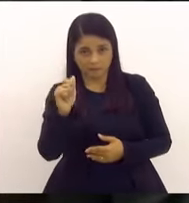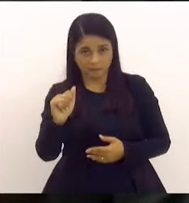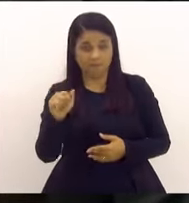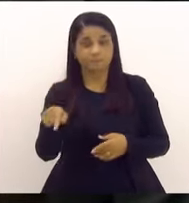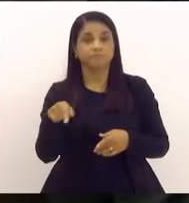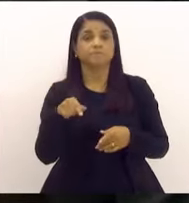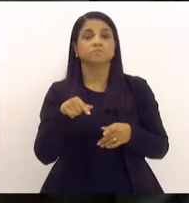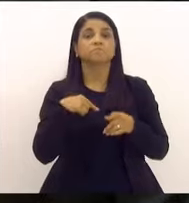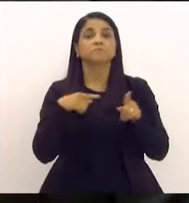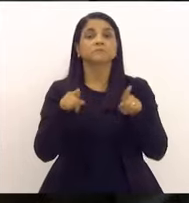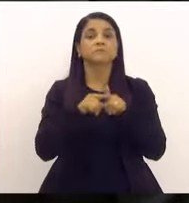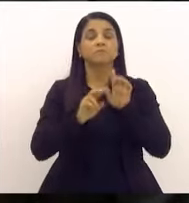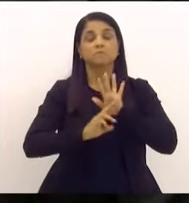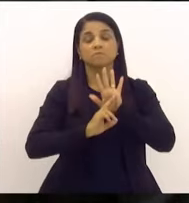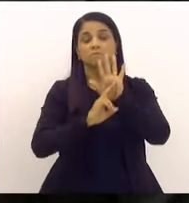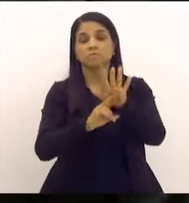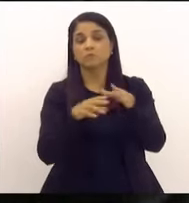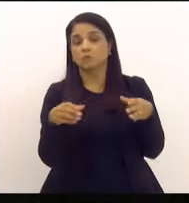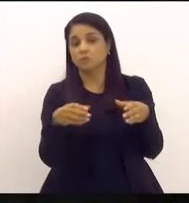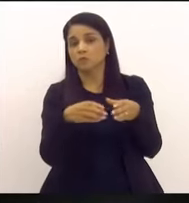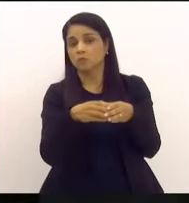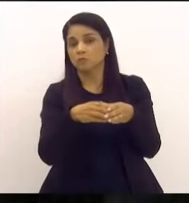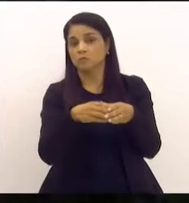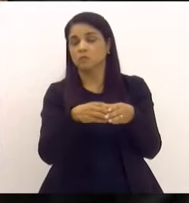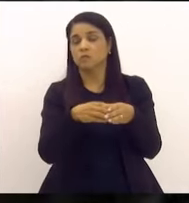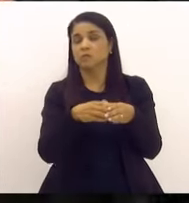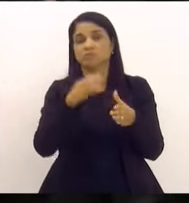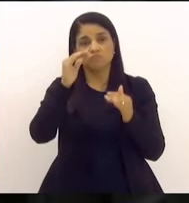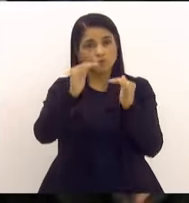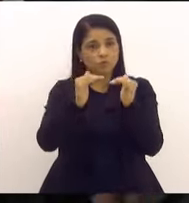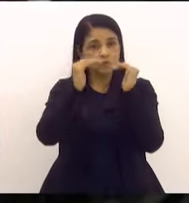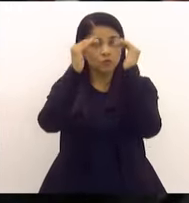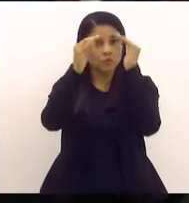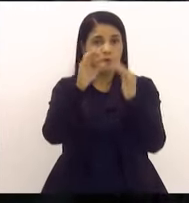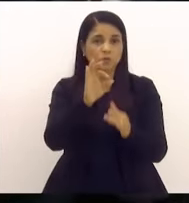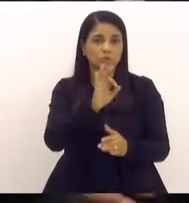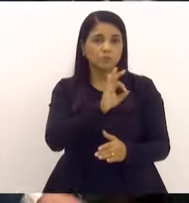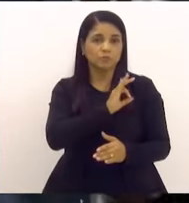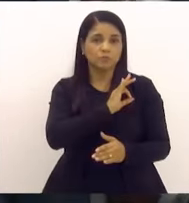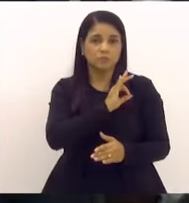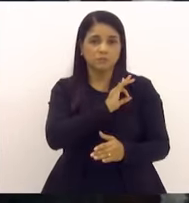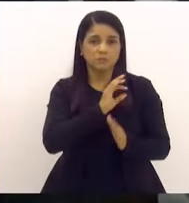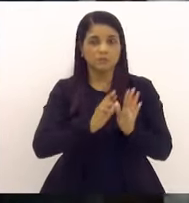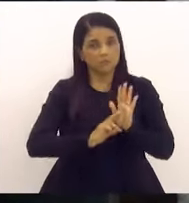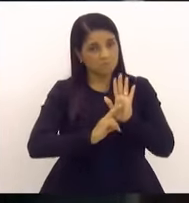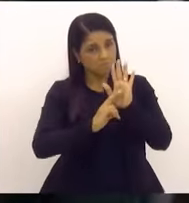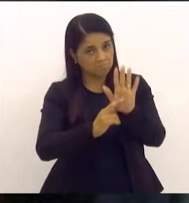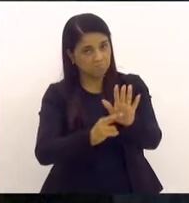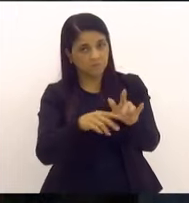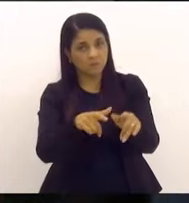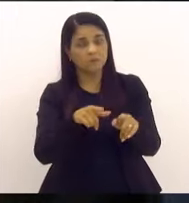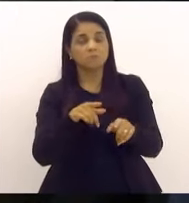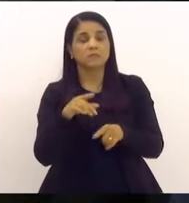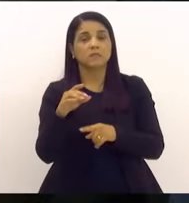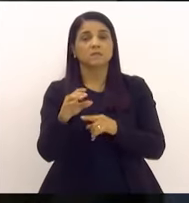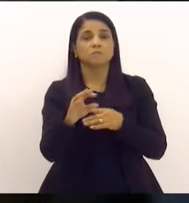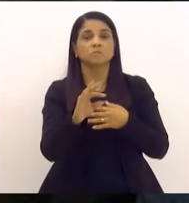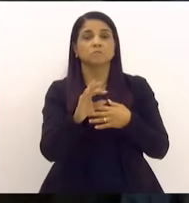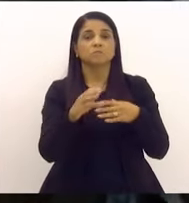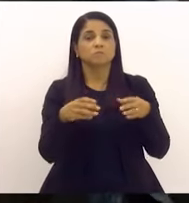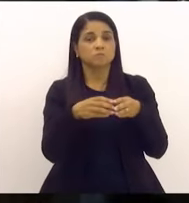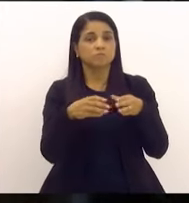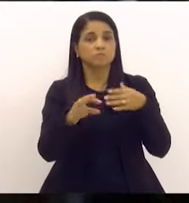representação no Conselho Superior de Polícia, representação dos tiras. Atende a Polícia Técnico-Científica quando